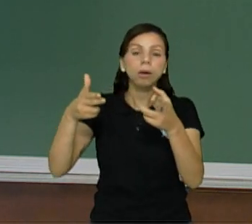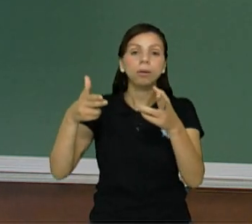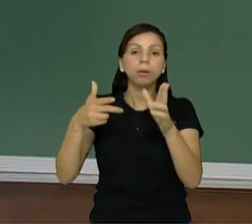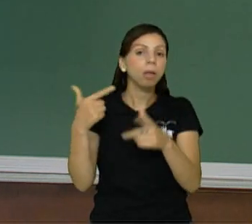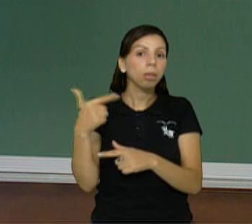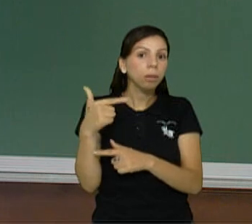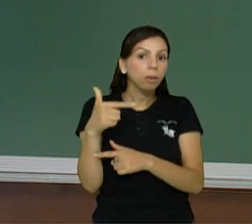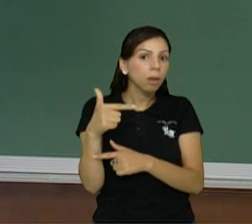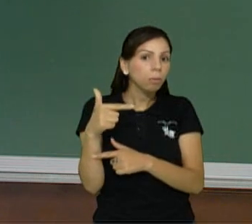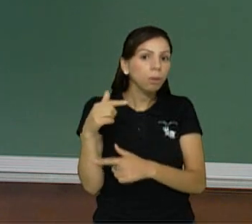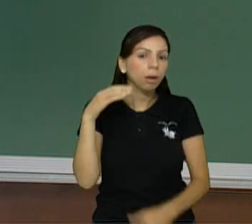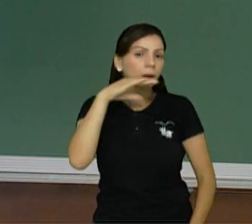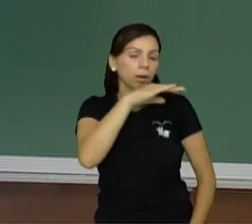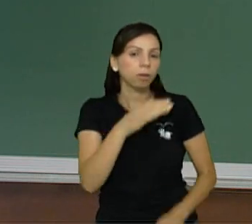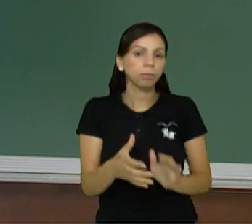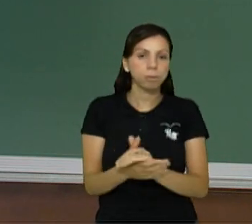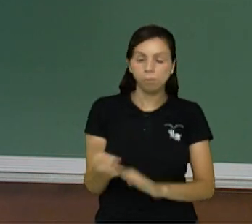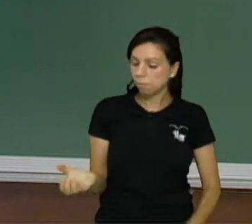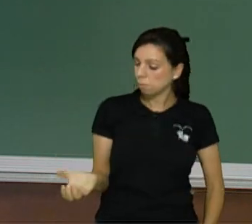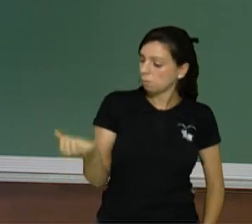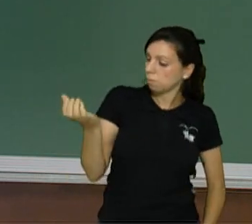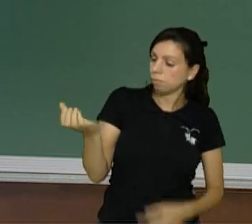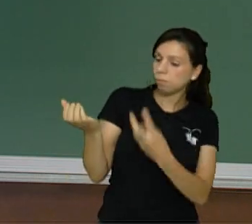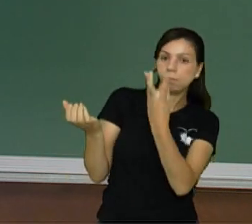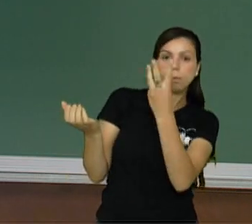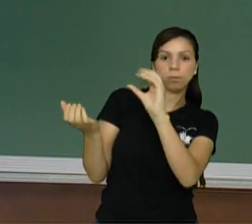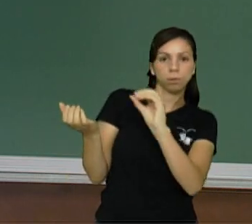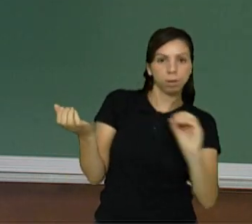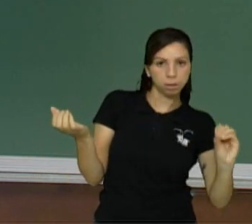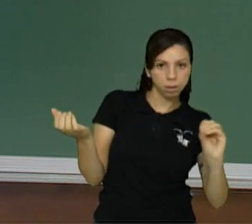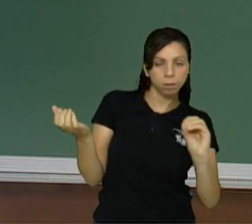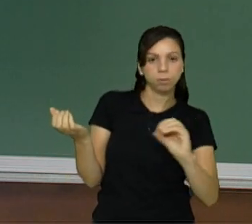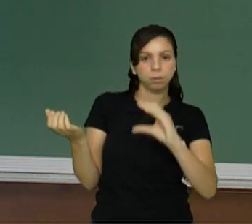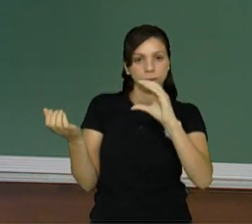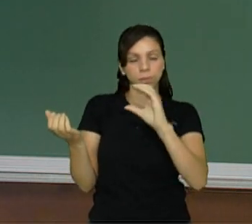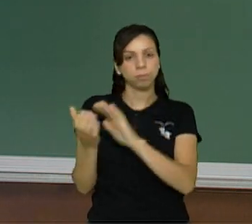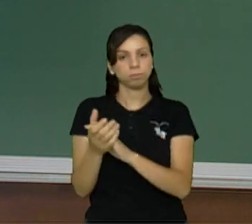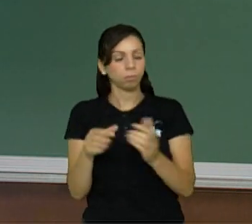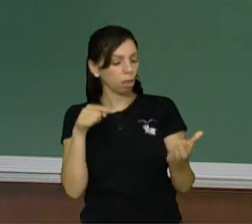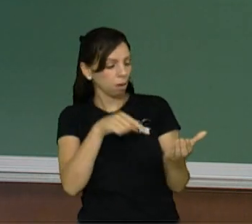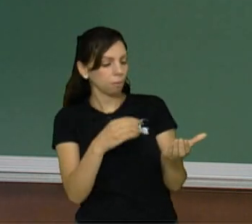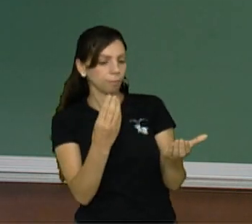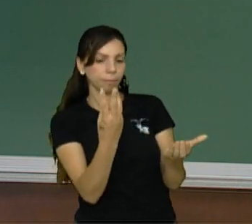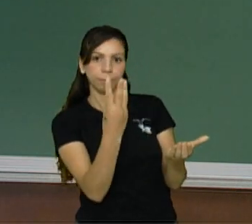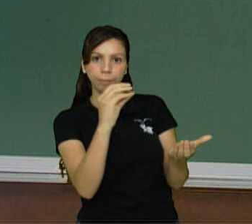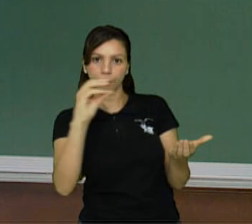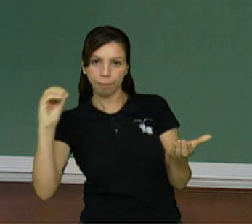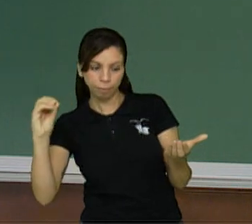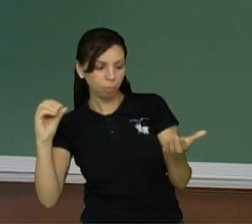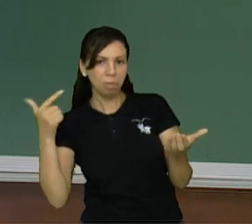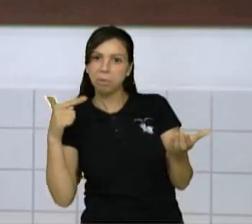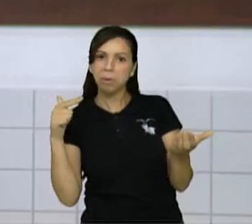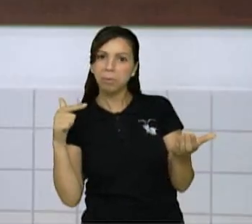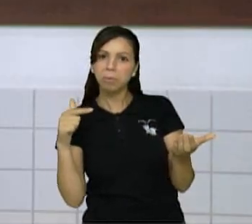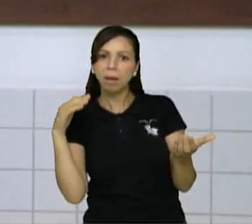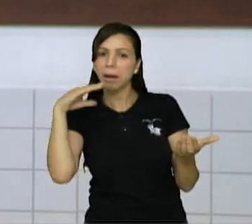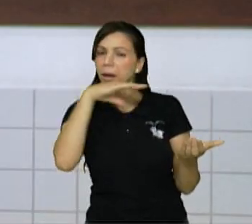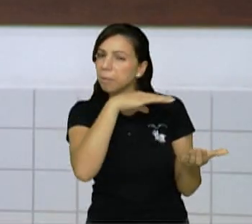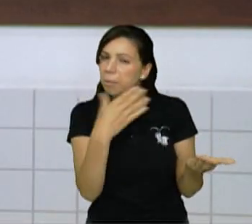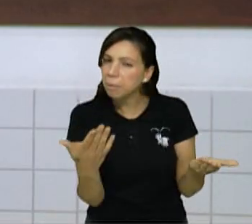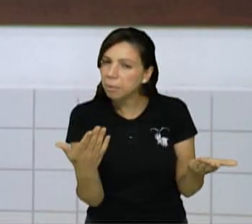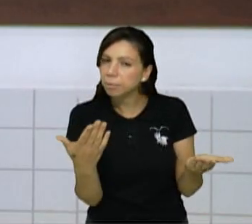tem calor? Por exemplo, uma a 300 Celsius, a outra a 300 Celsius. Você sabia que não tem calor ali?